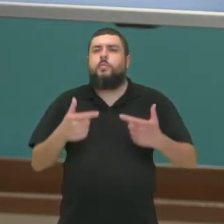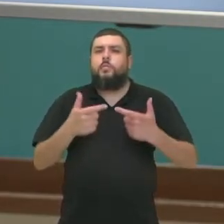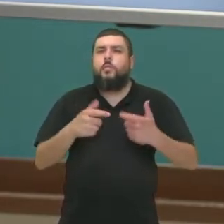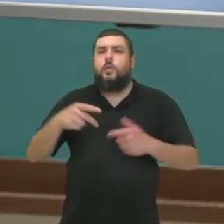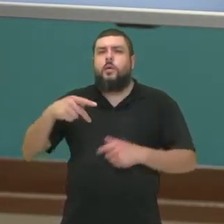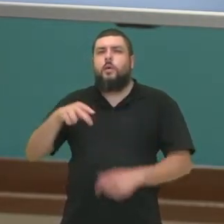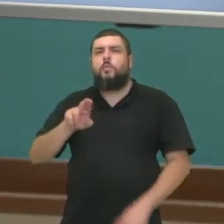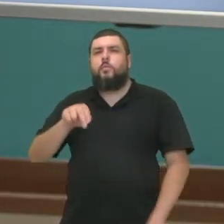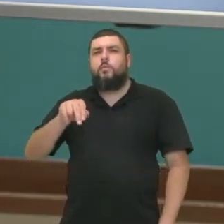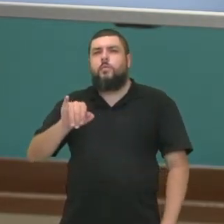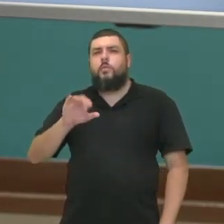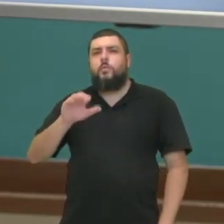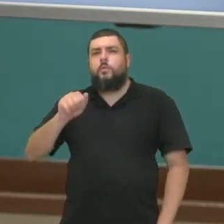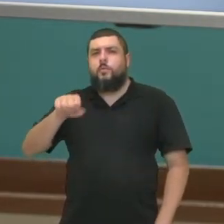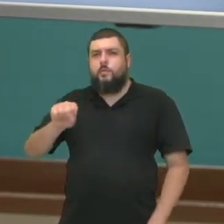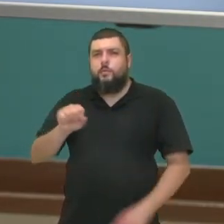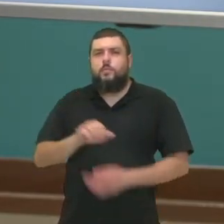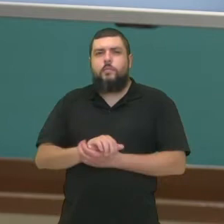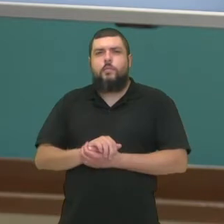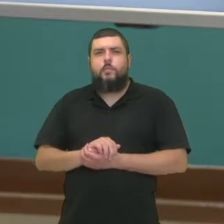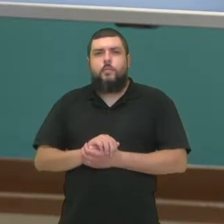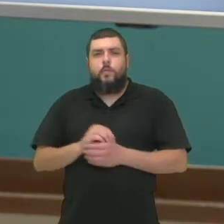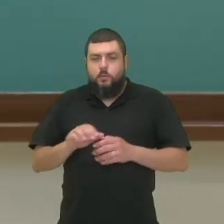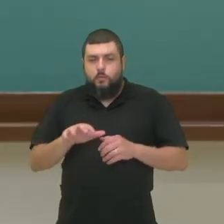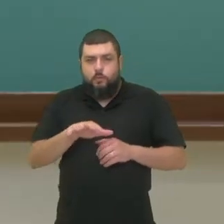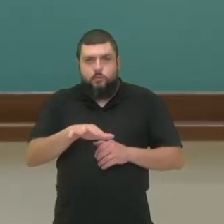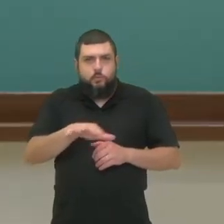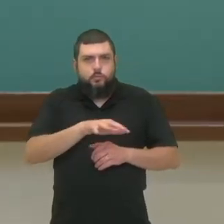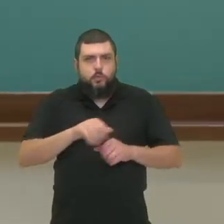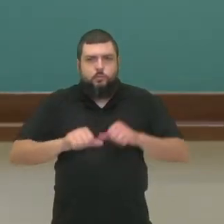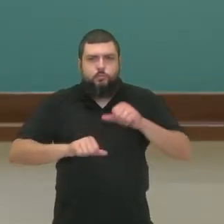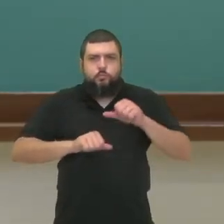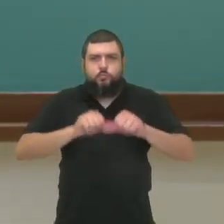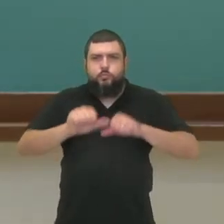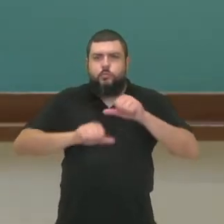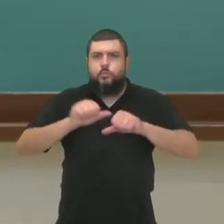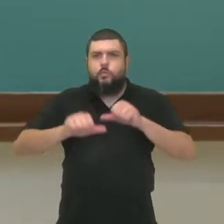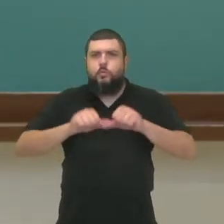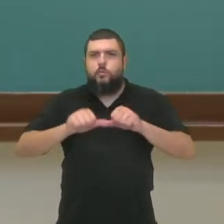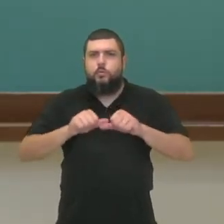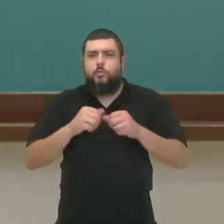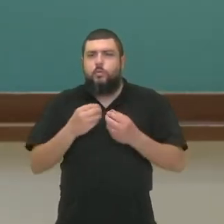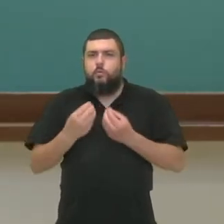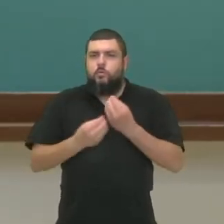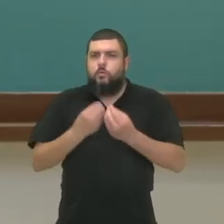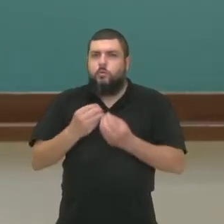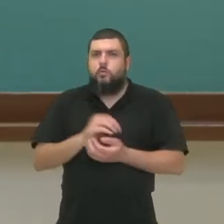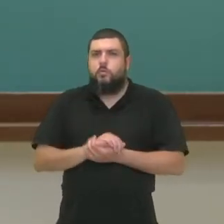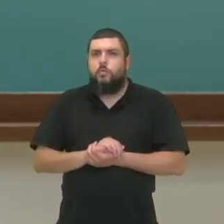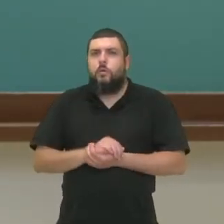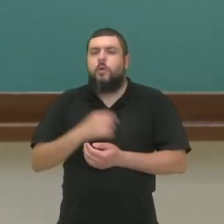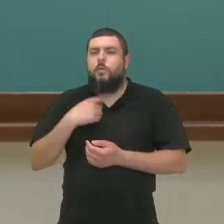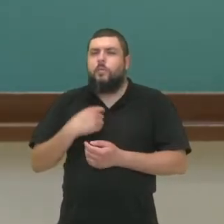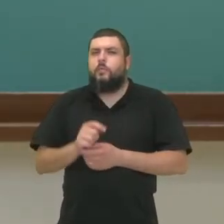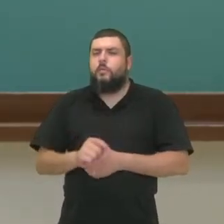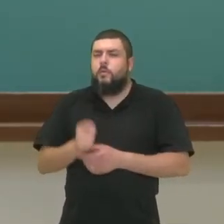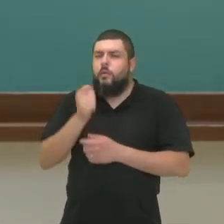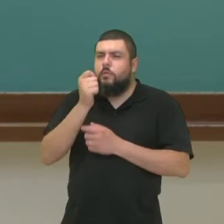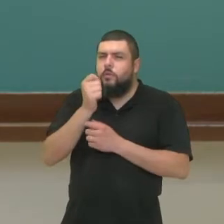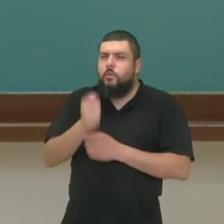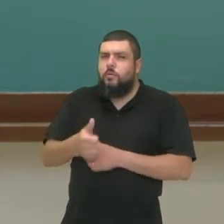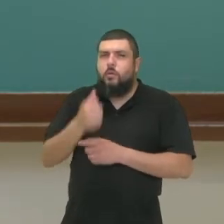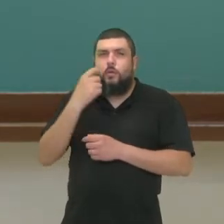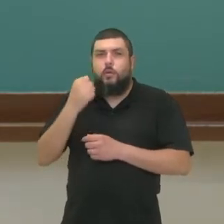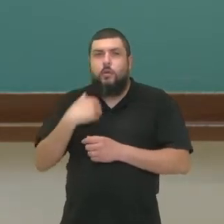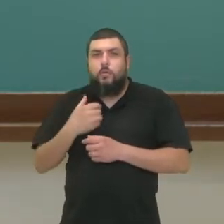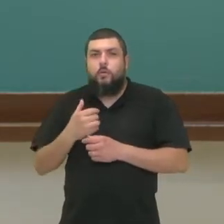Quais foram as grandes mudanças trazidas? Gente, foi por isso daqui, ó, por um triz, que nós não estávamos aqui